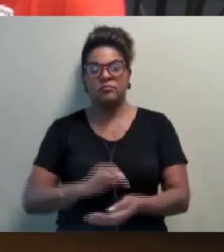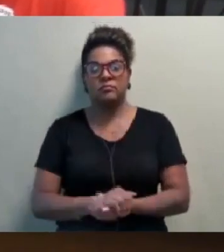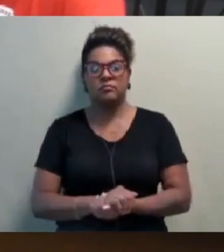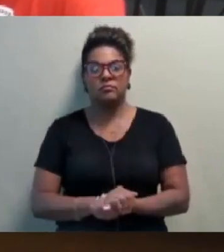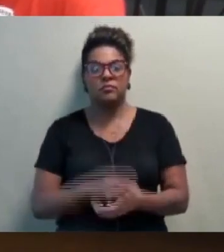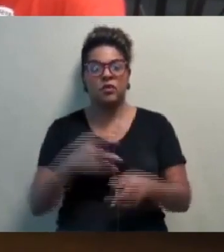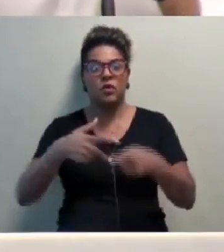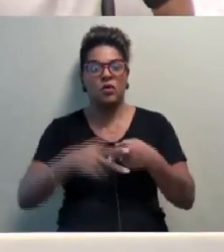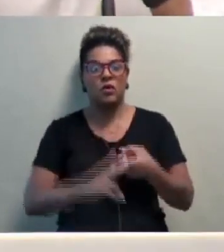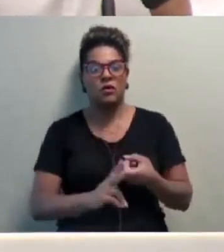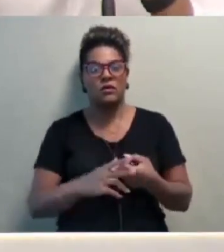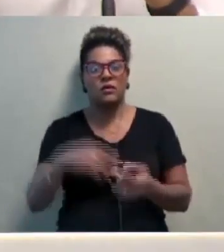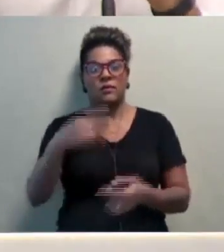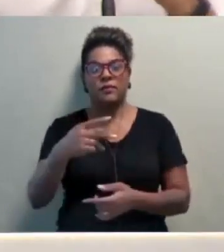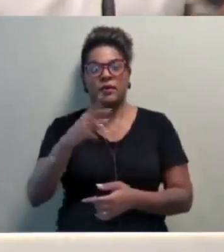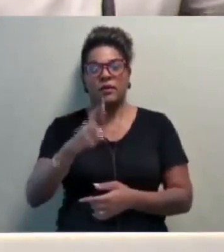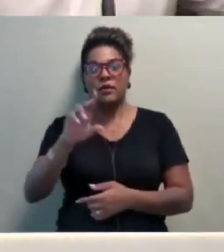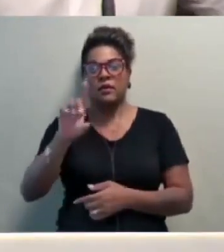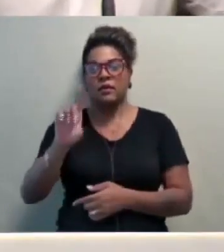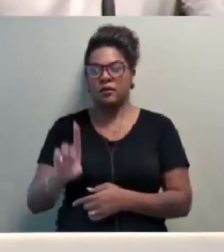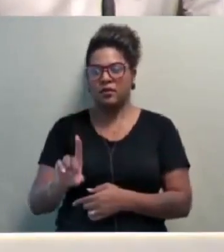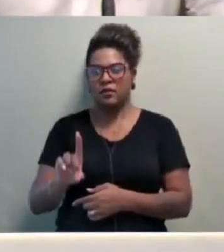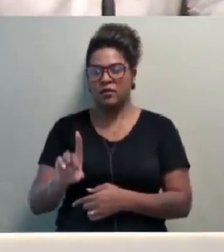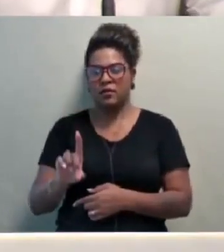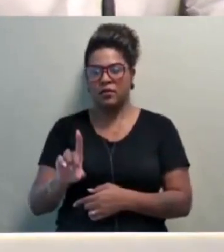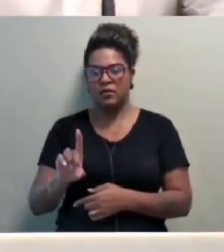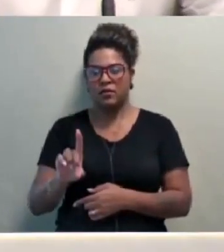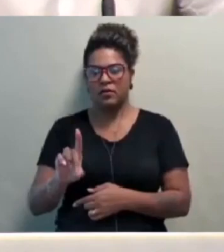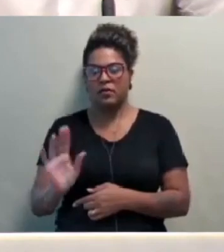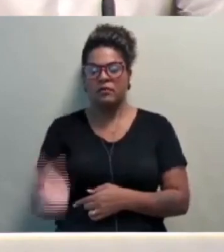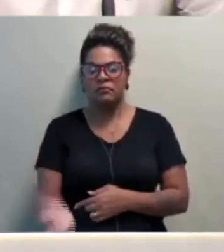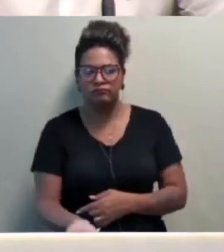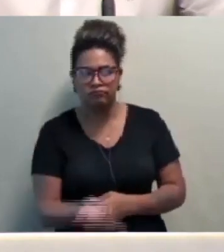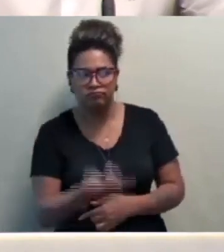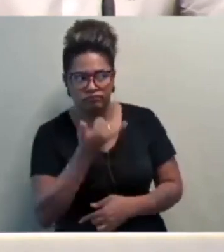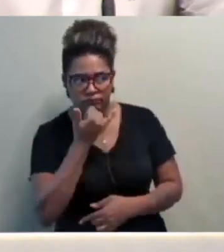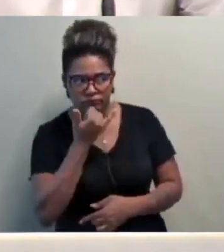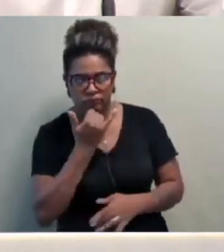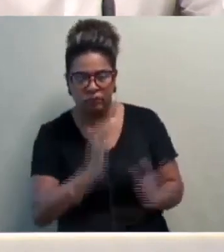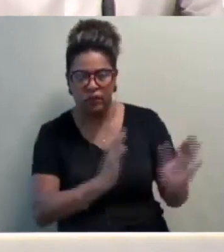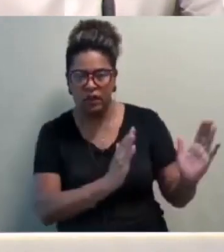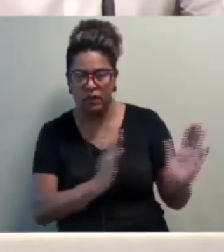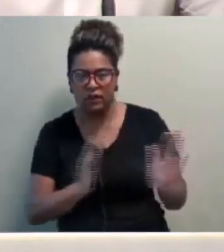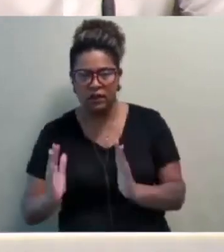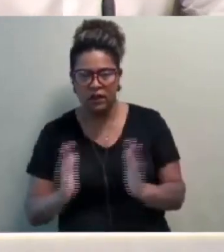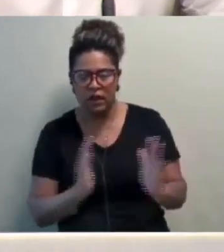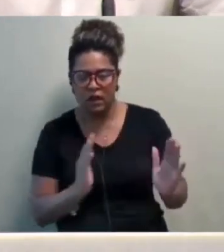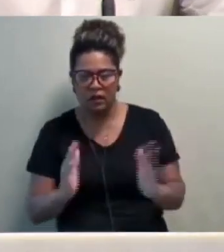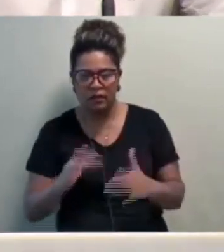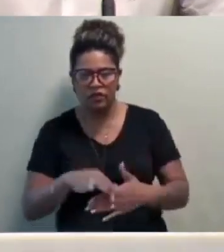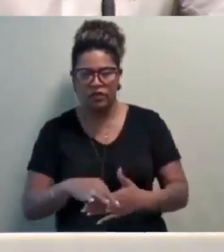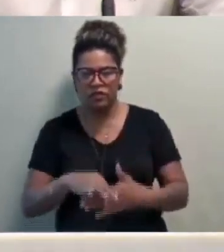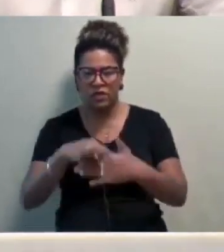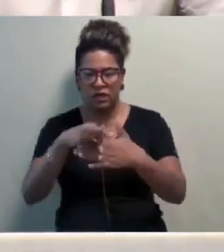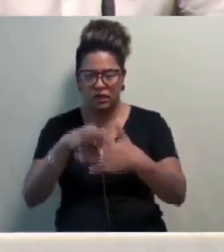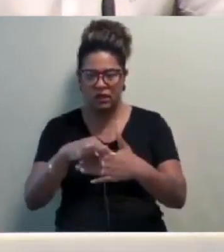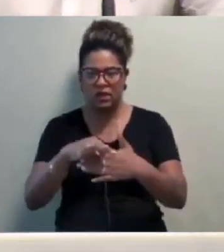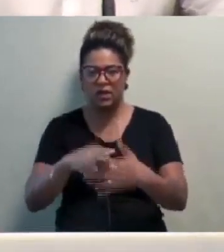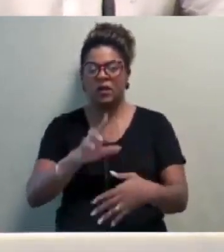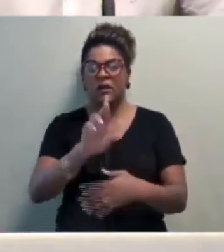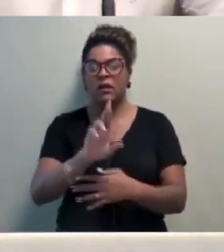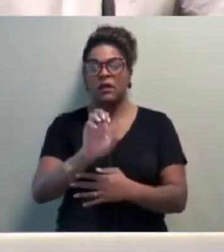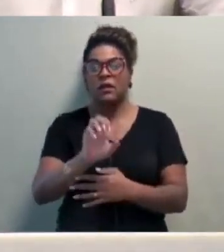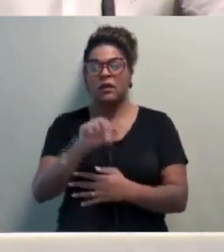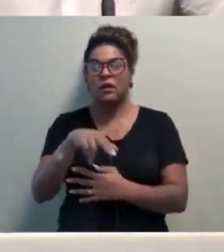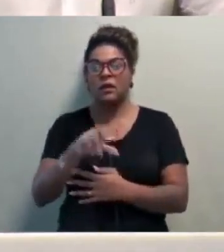PRD. Já, inclusive, tempo posta de, perdão, tempo de liderança do Partido da Renovação